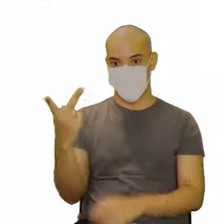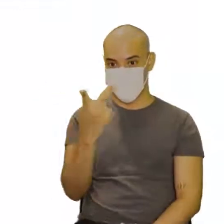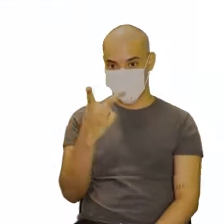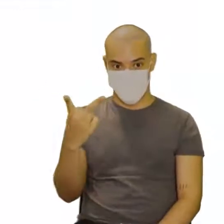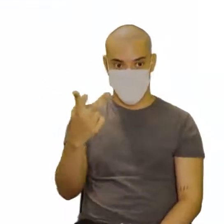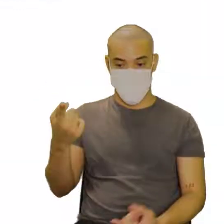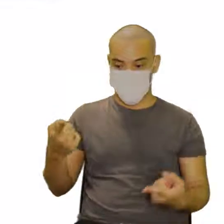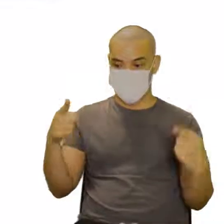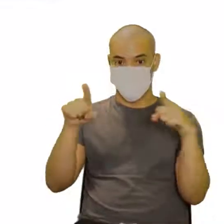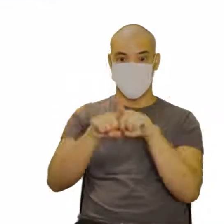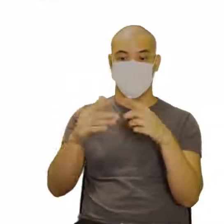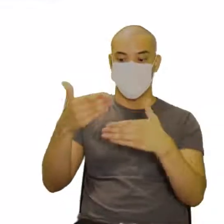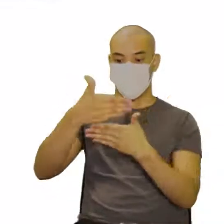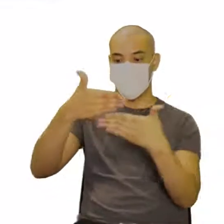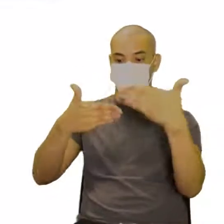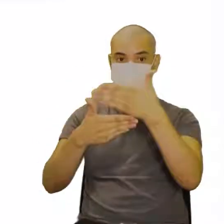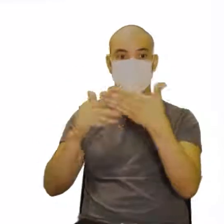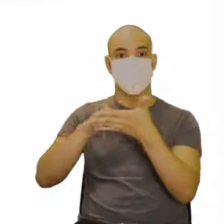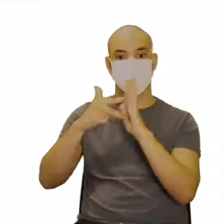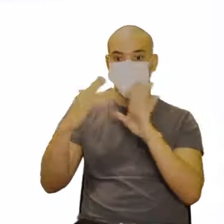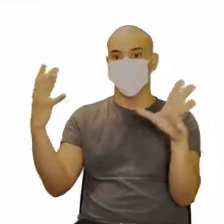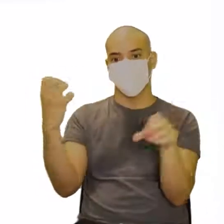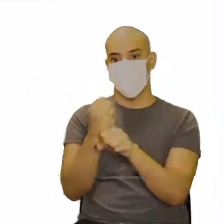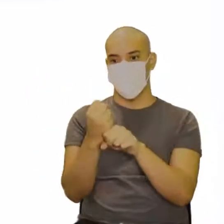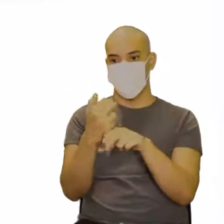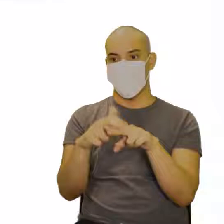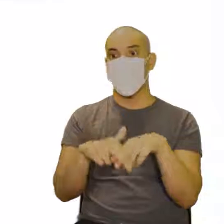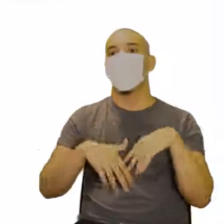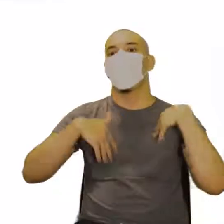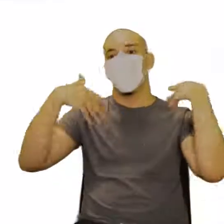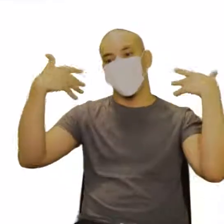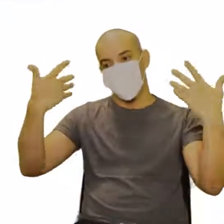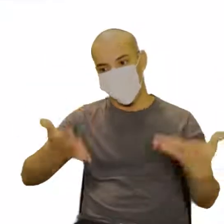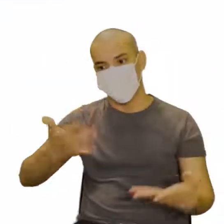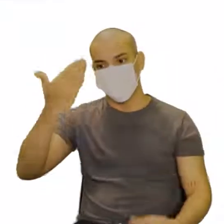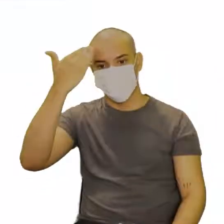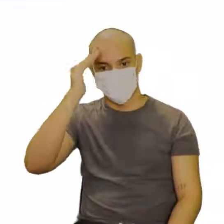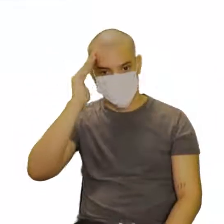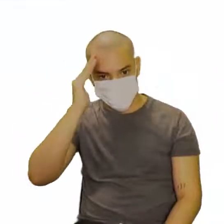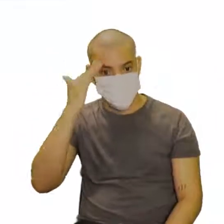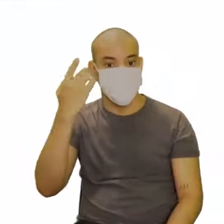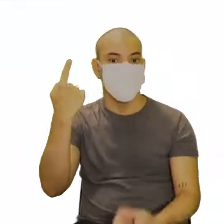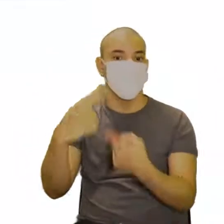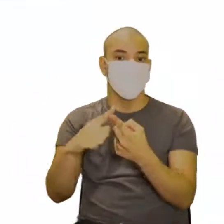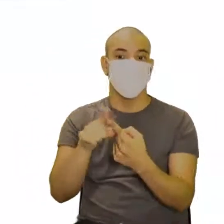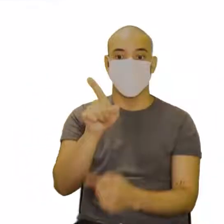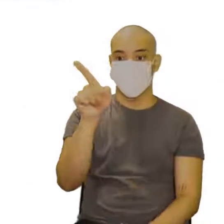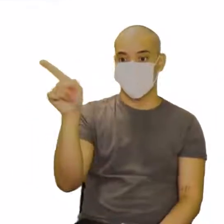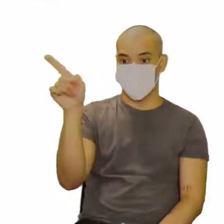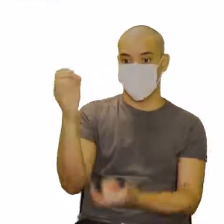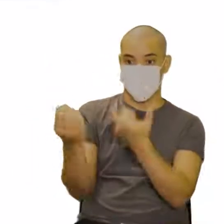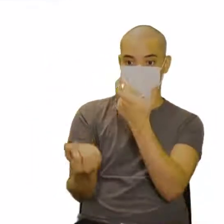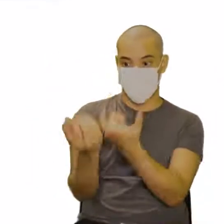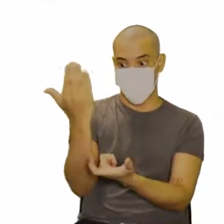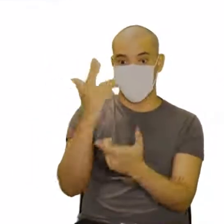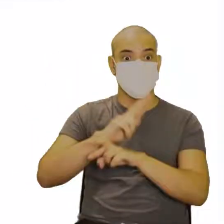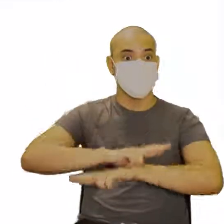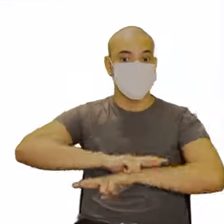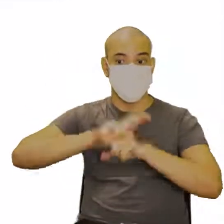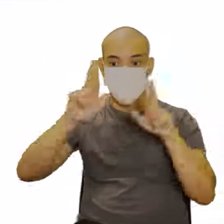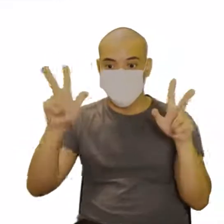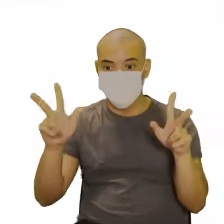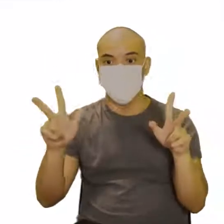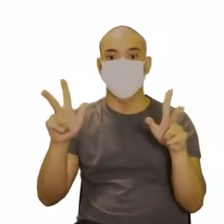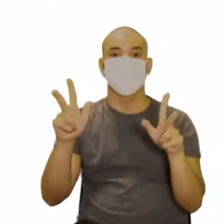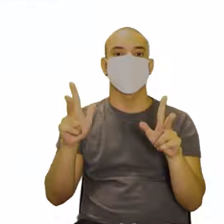em paralelo é igual às suas somas. Ah, professor, então, nesse tipo de associação aqui, é diferente